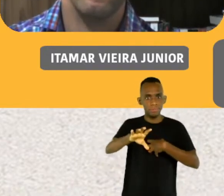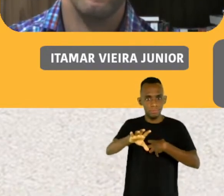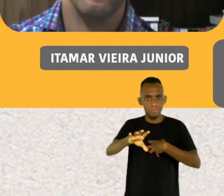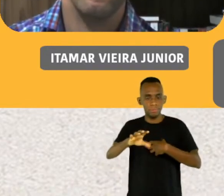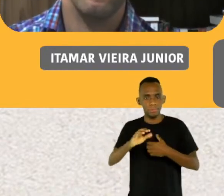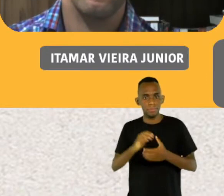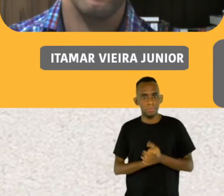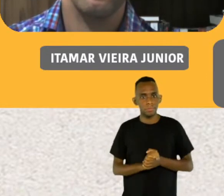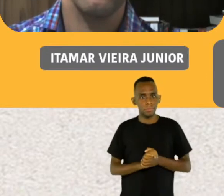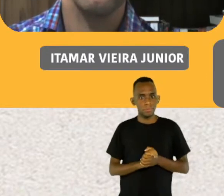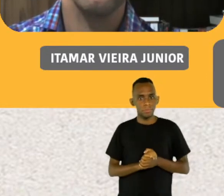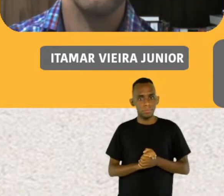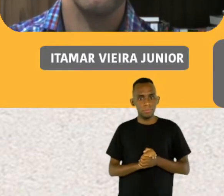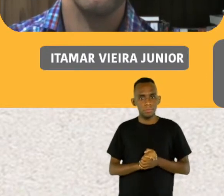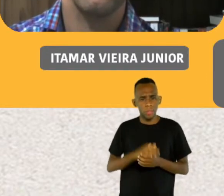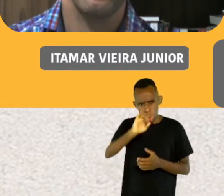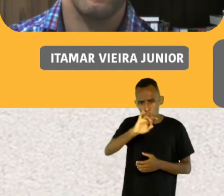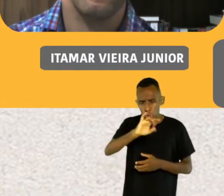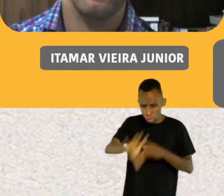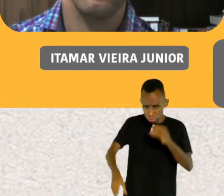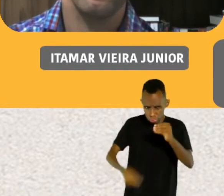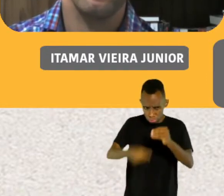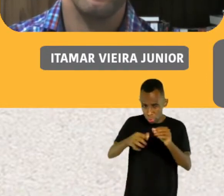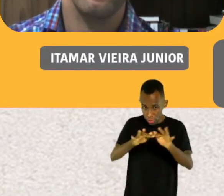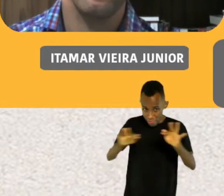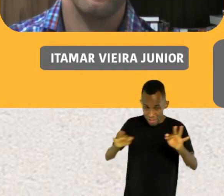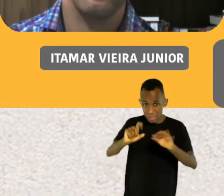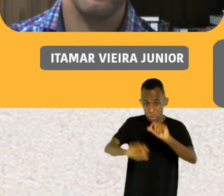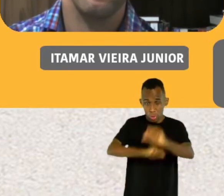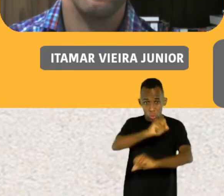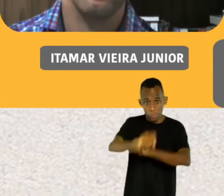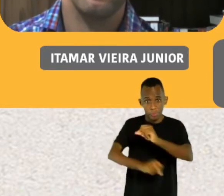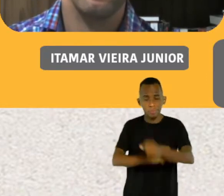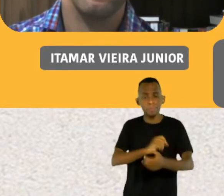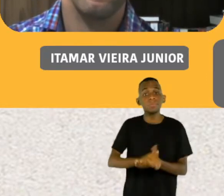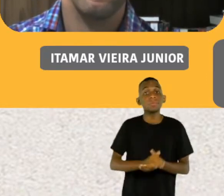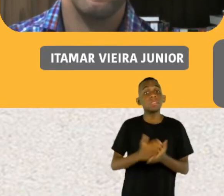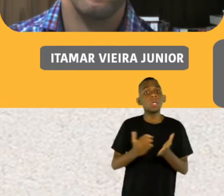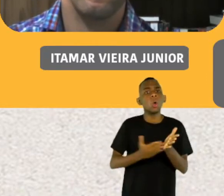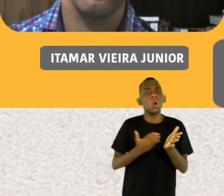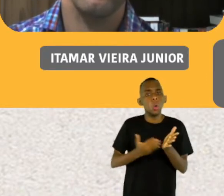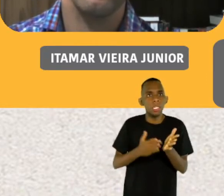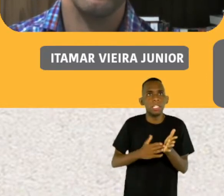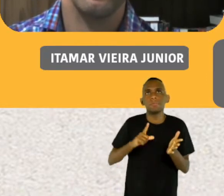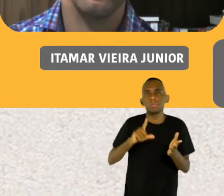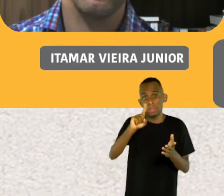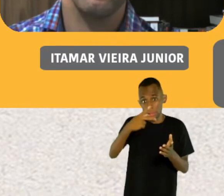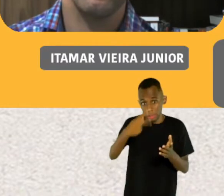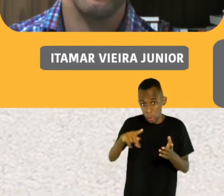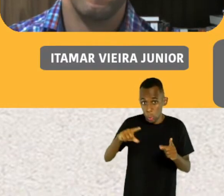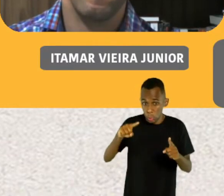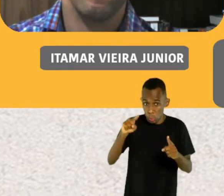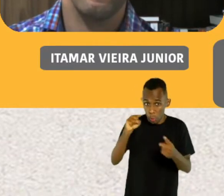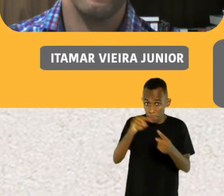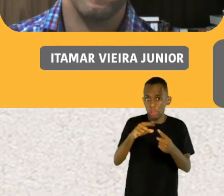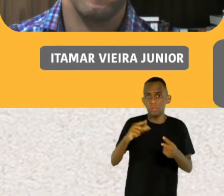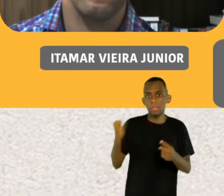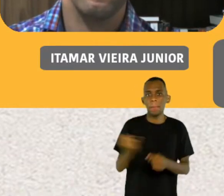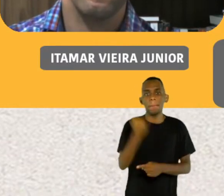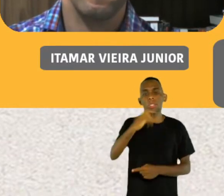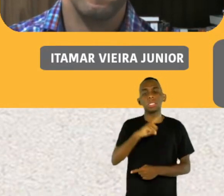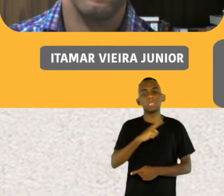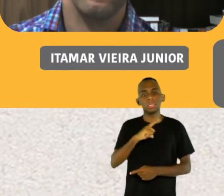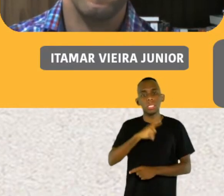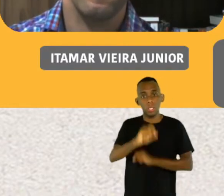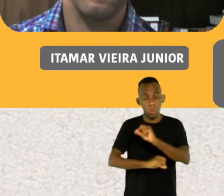E só mais uma frase, Tamar. O seu livro tem um outro papel importante, que aí independe da sua narrativa e de